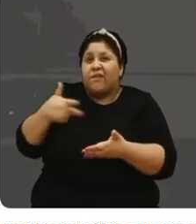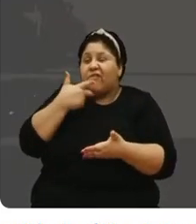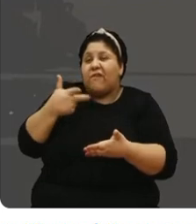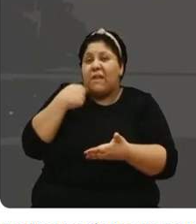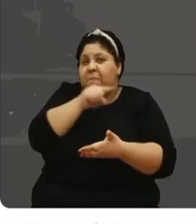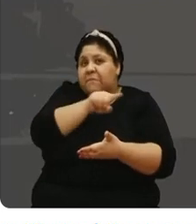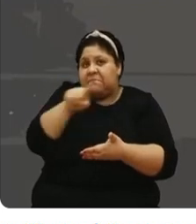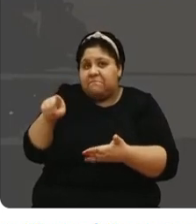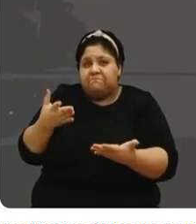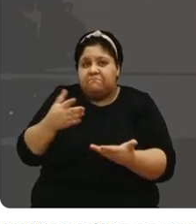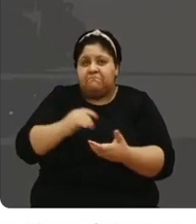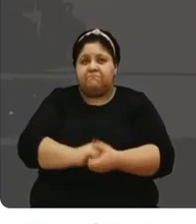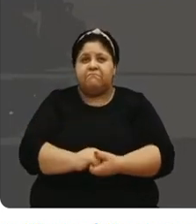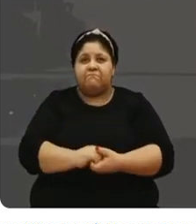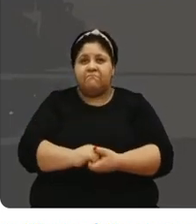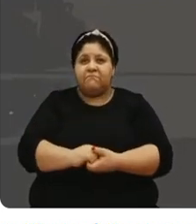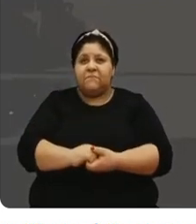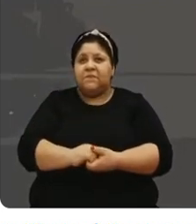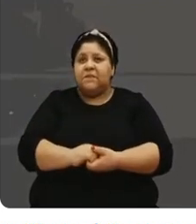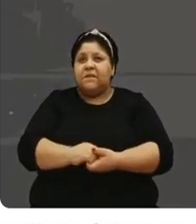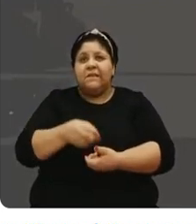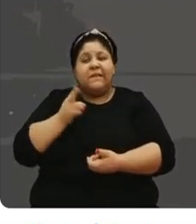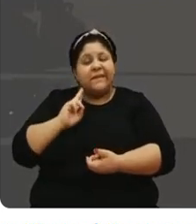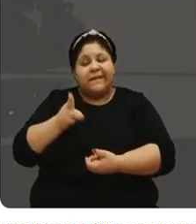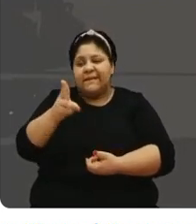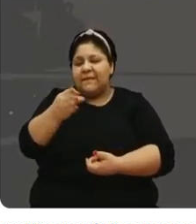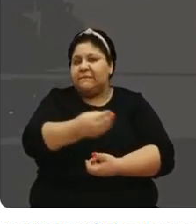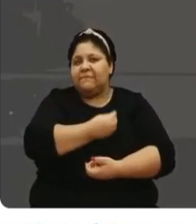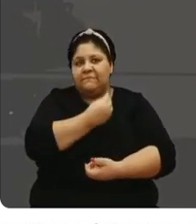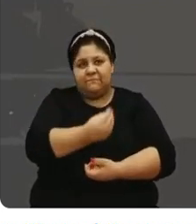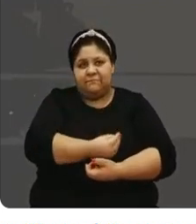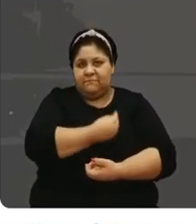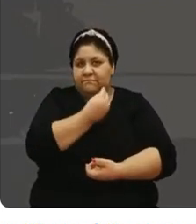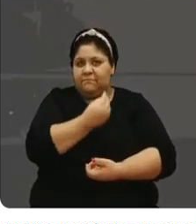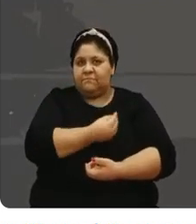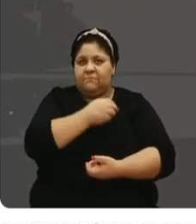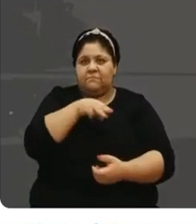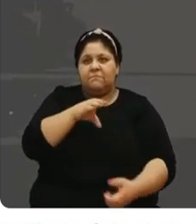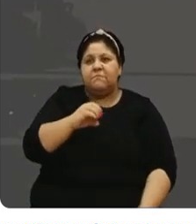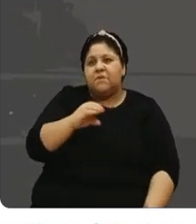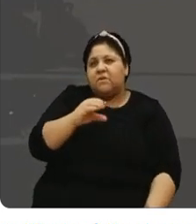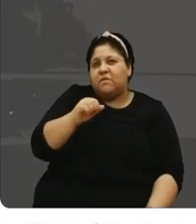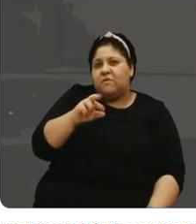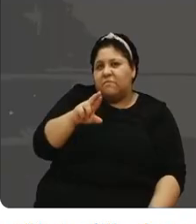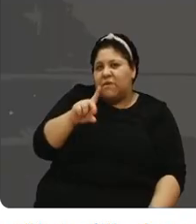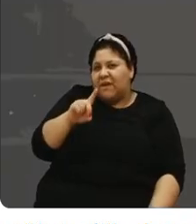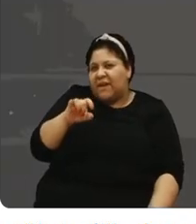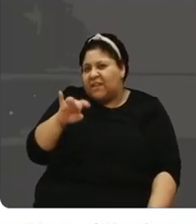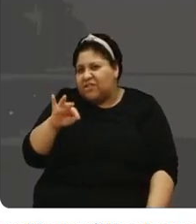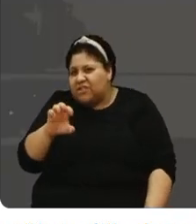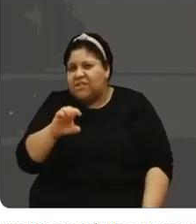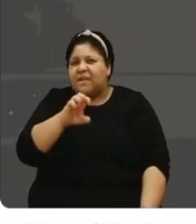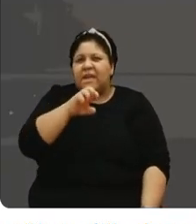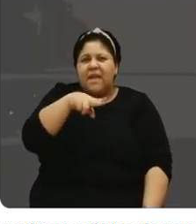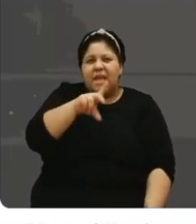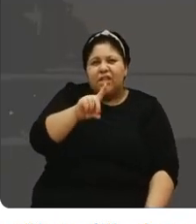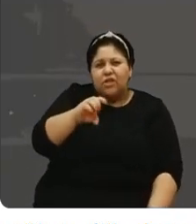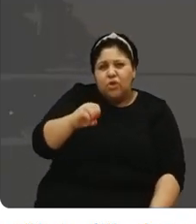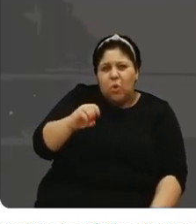estou citando, que é para o resto da vida. Miocardite,